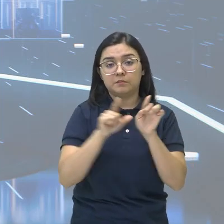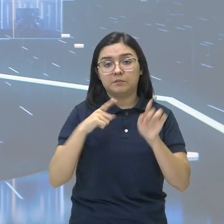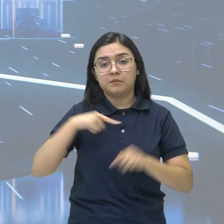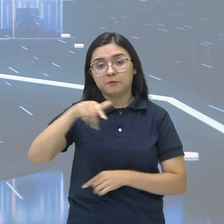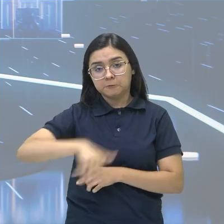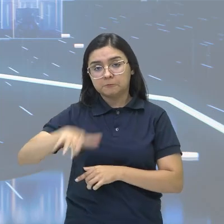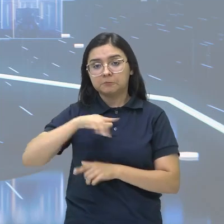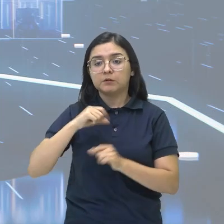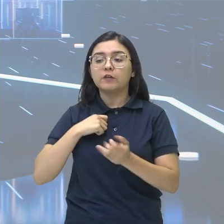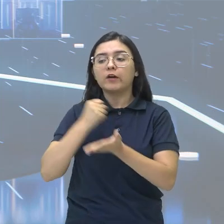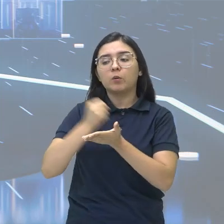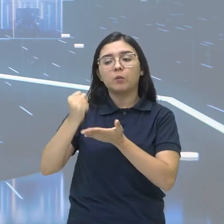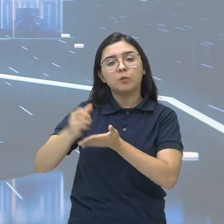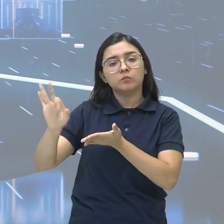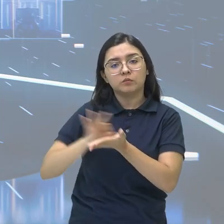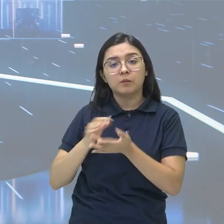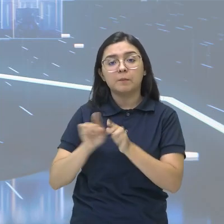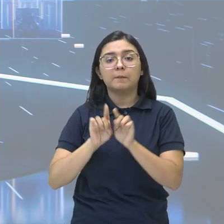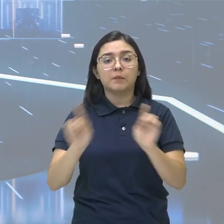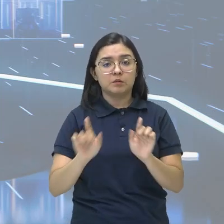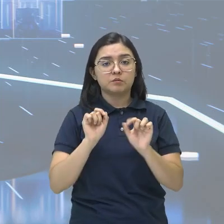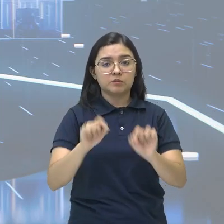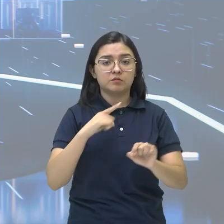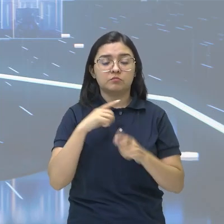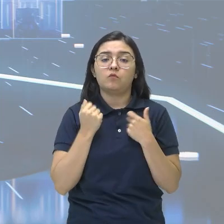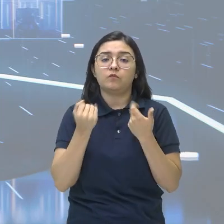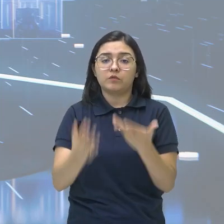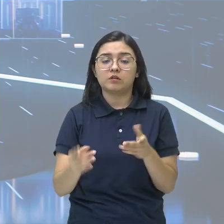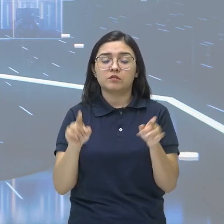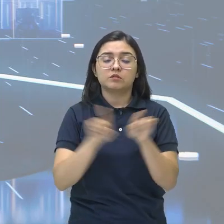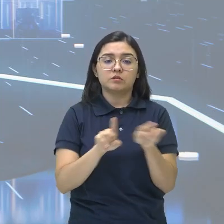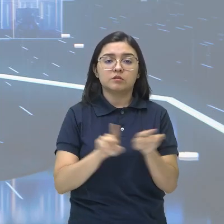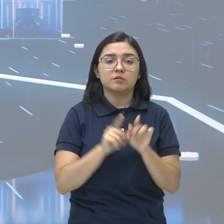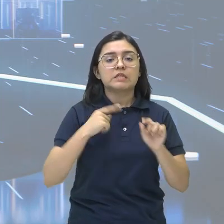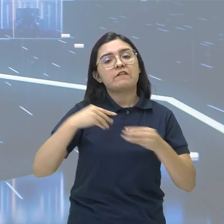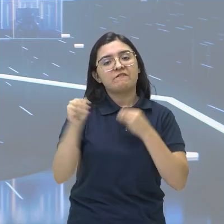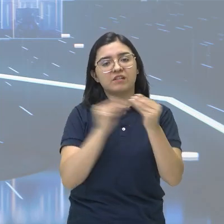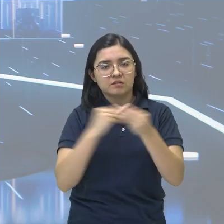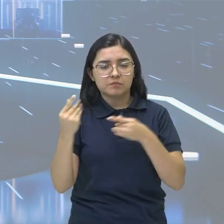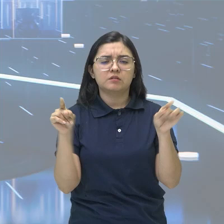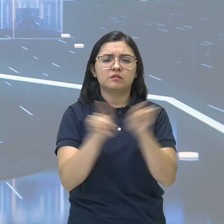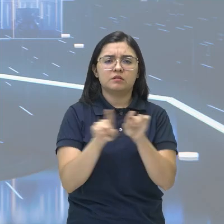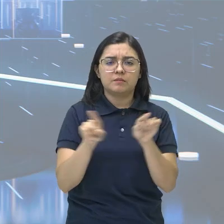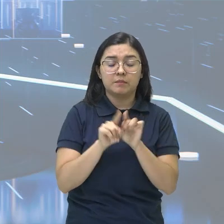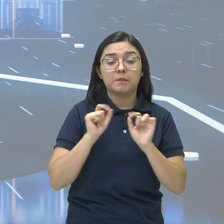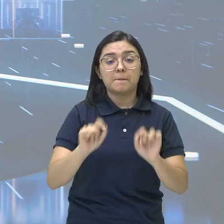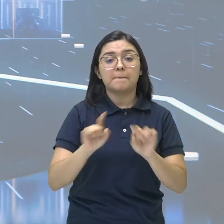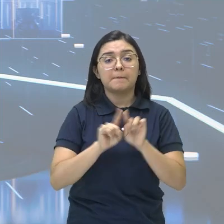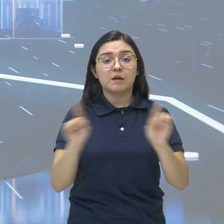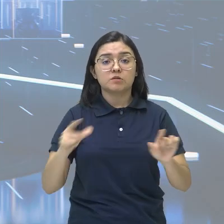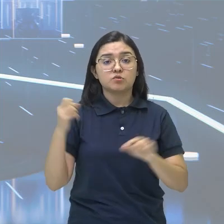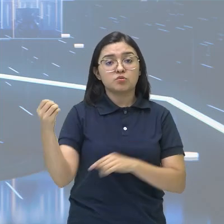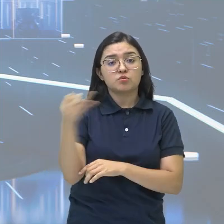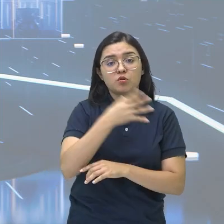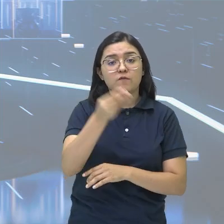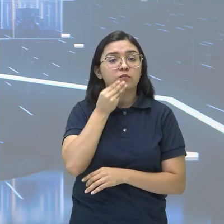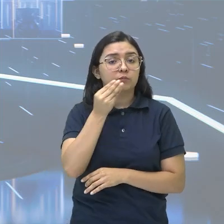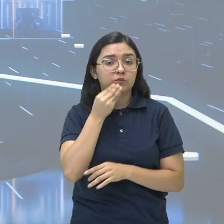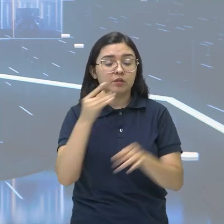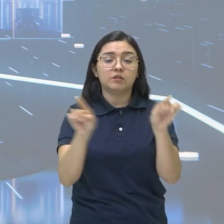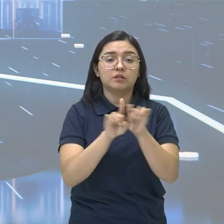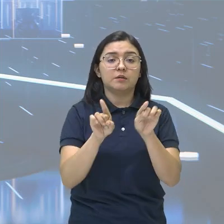dos empregadores, embora ofereçam essa flexibilidade, novas